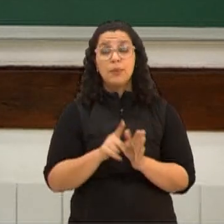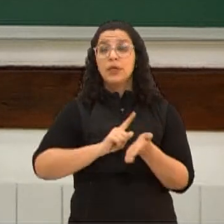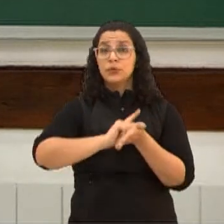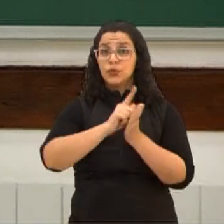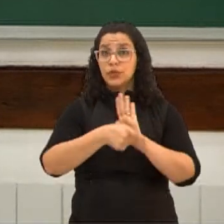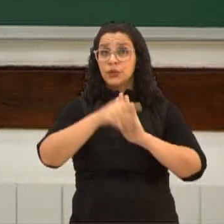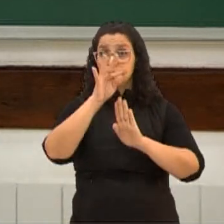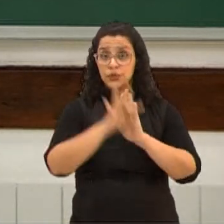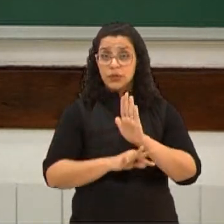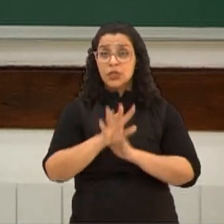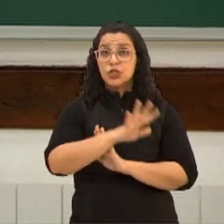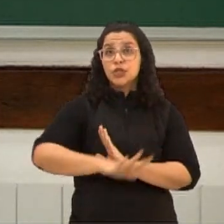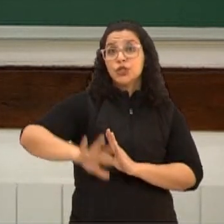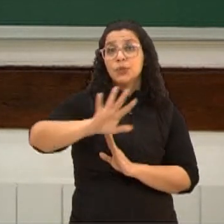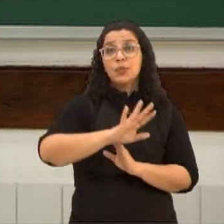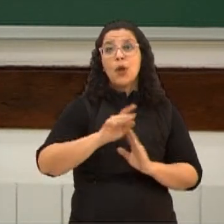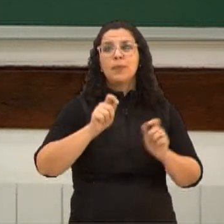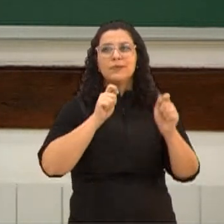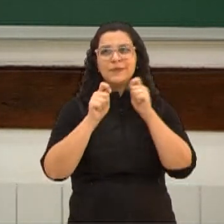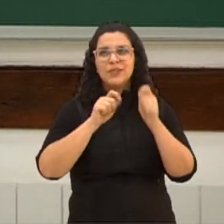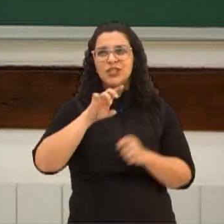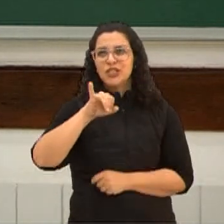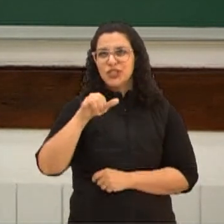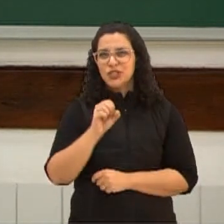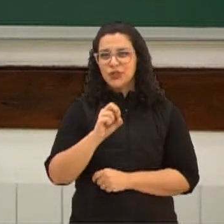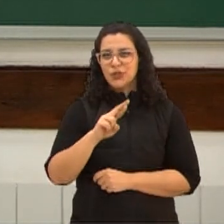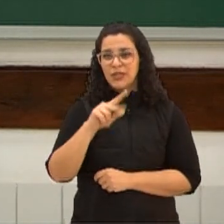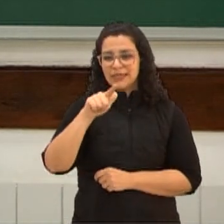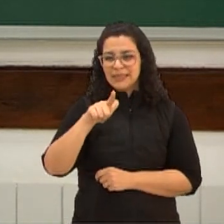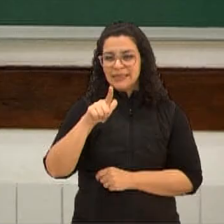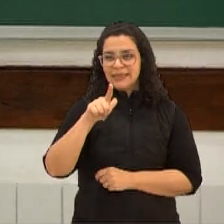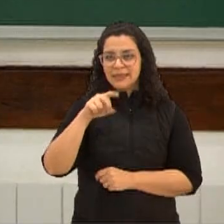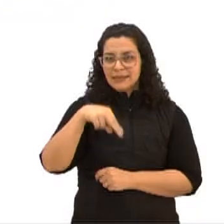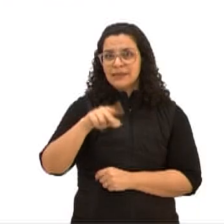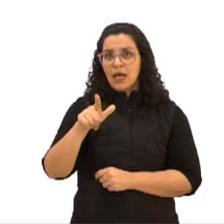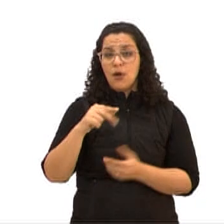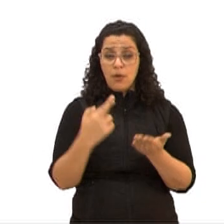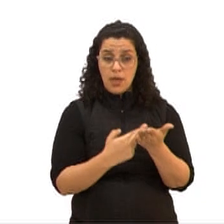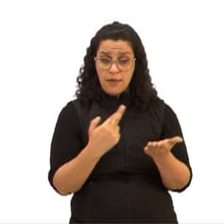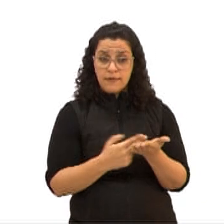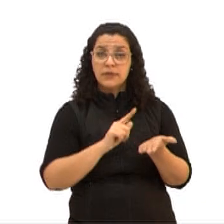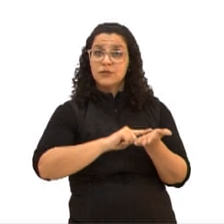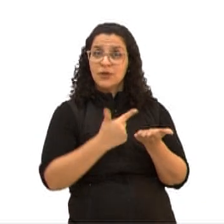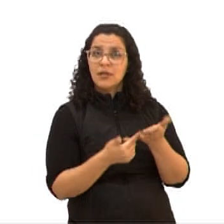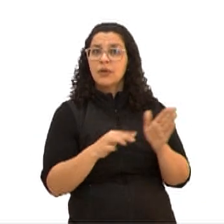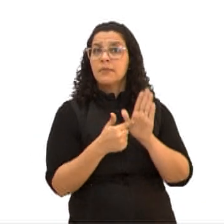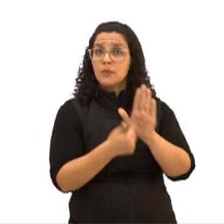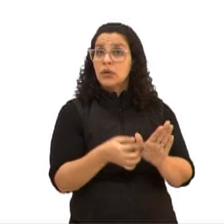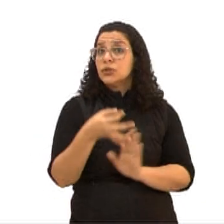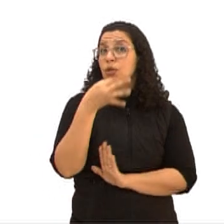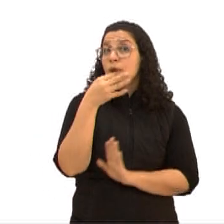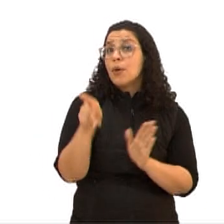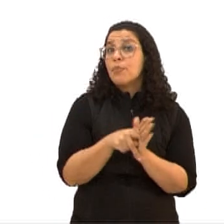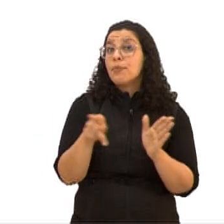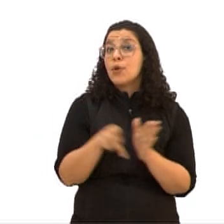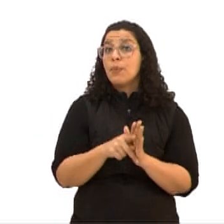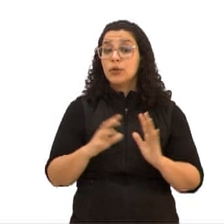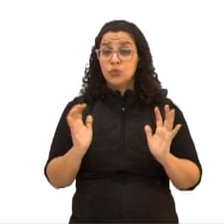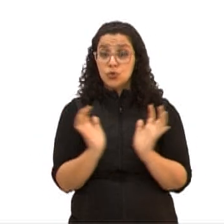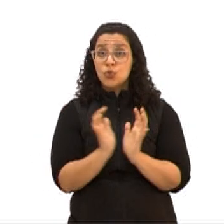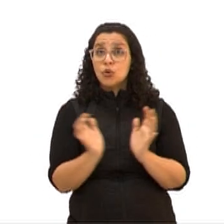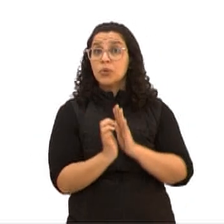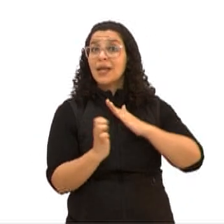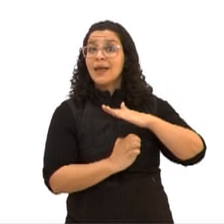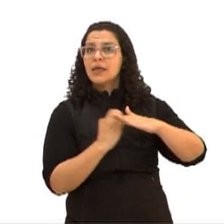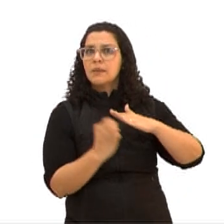gênero textual do meio jornalístico, então ele vai aparecer em revistas e jornais, que apresenta a opinião da instituição